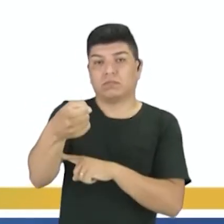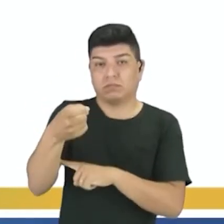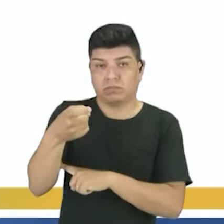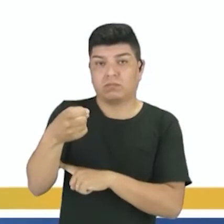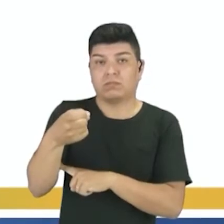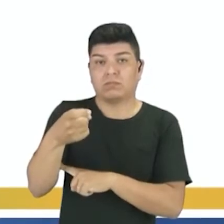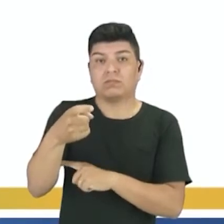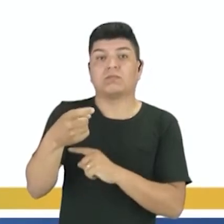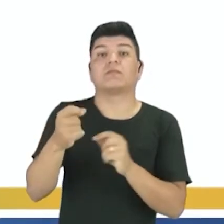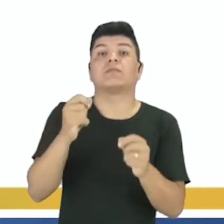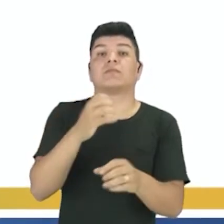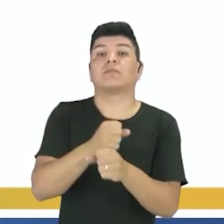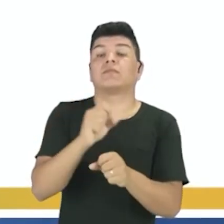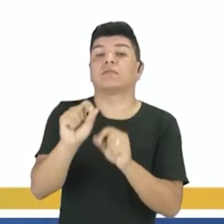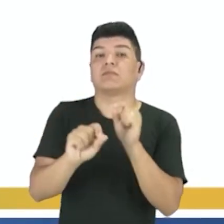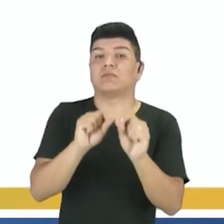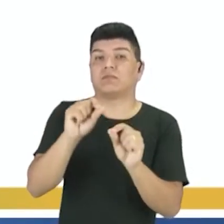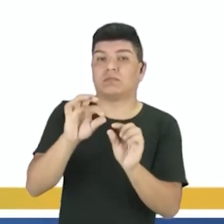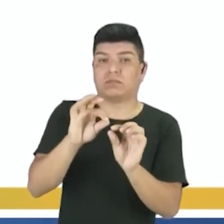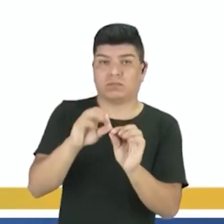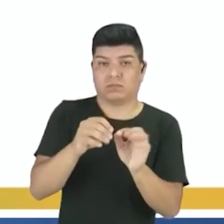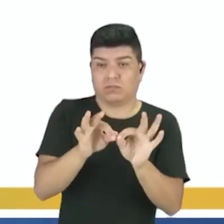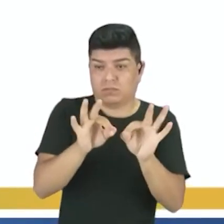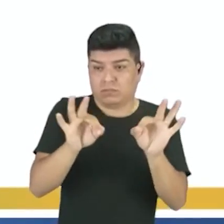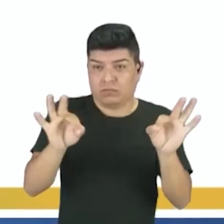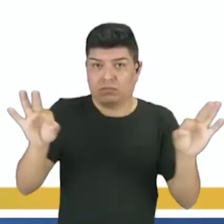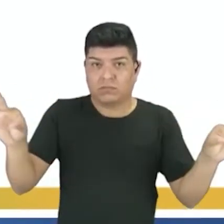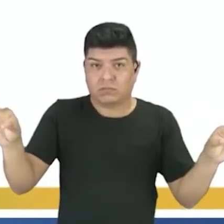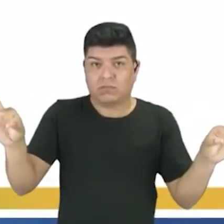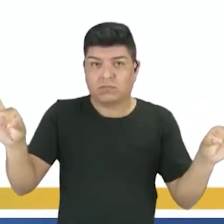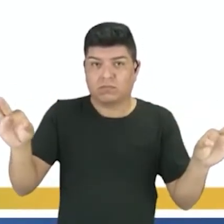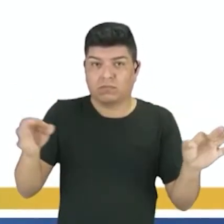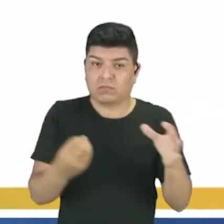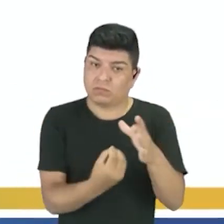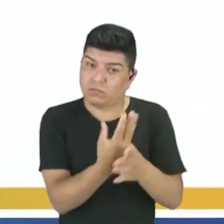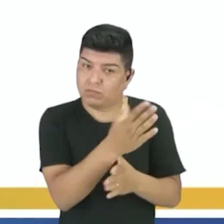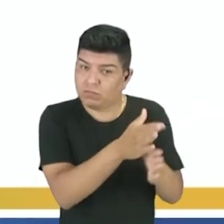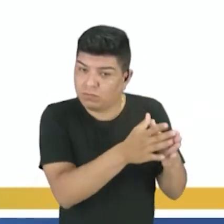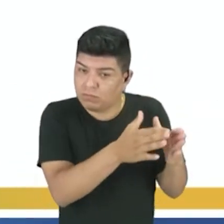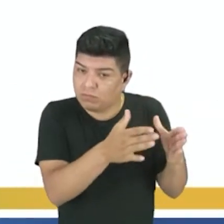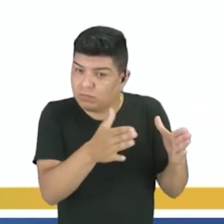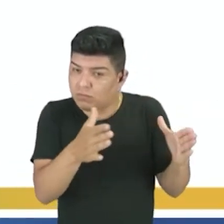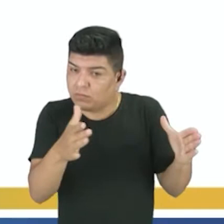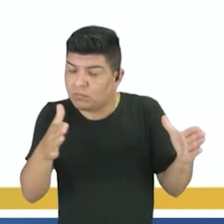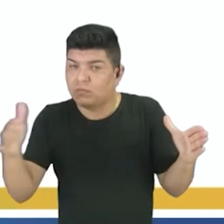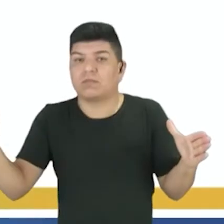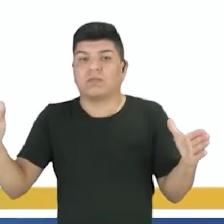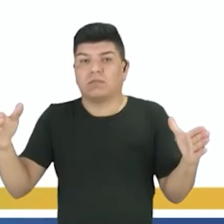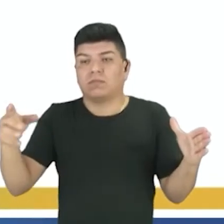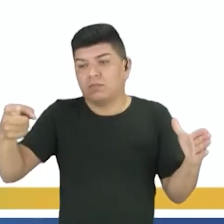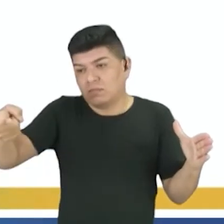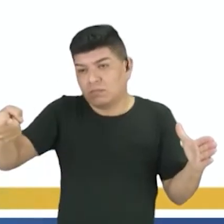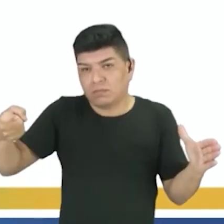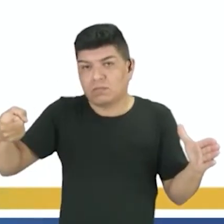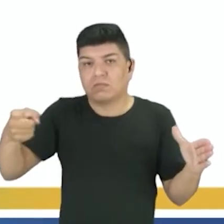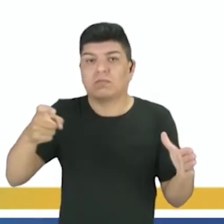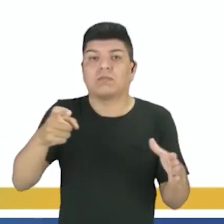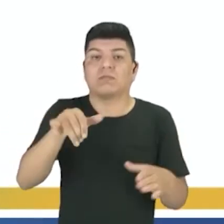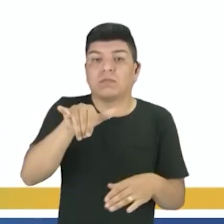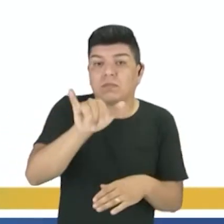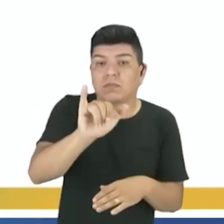representa a medida da distância horizontal do ponto à origem, ou seja, a projeção desse ponto no eixo x, e o